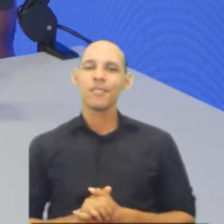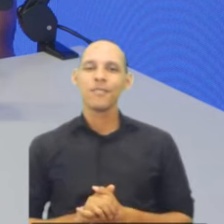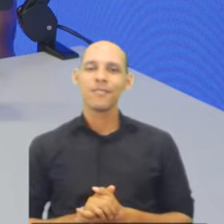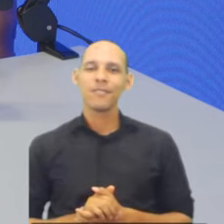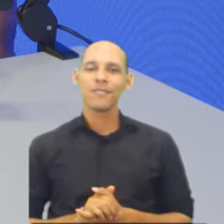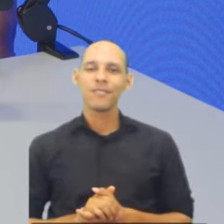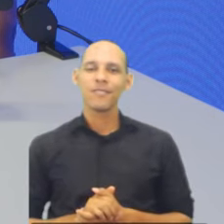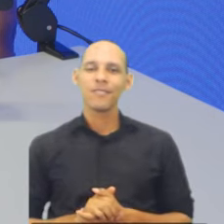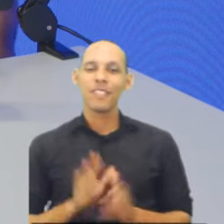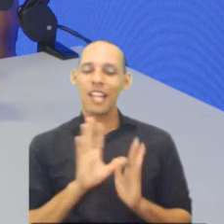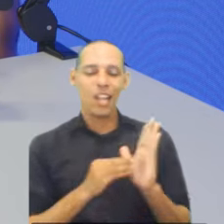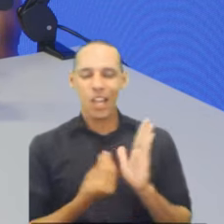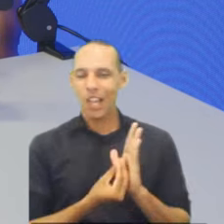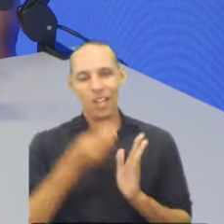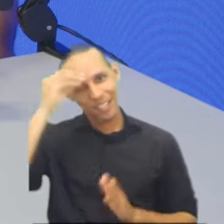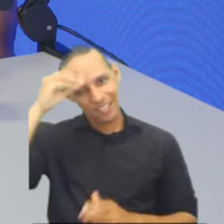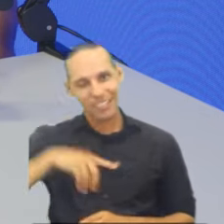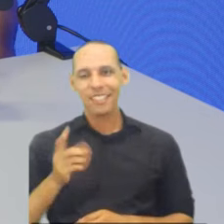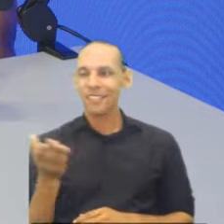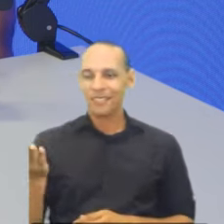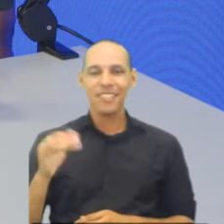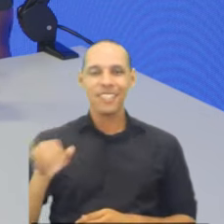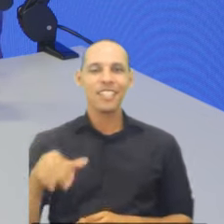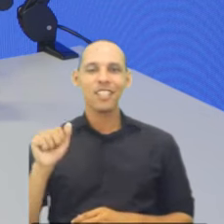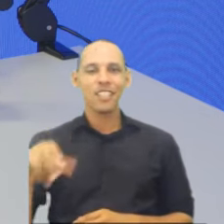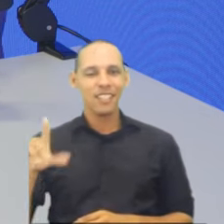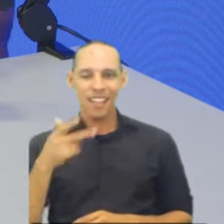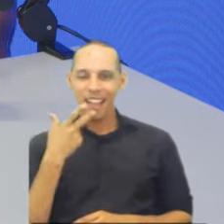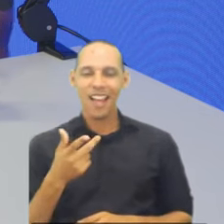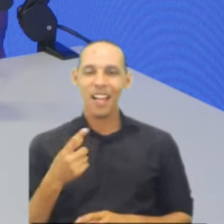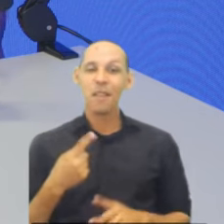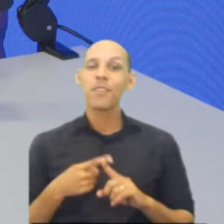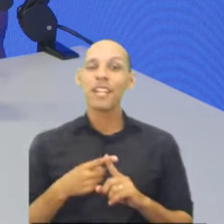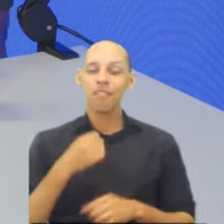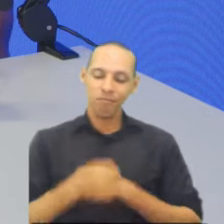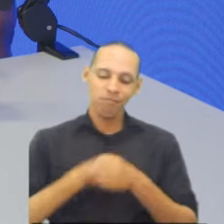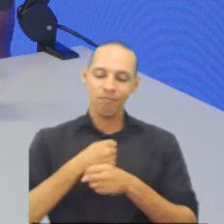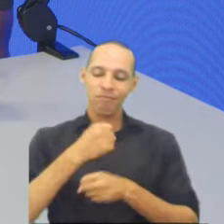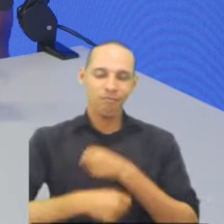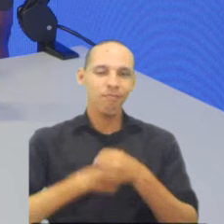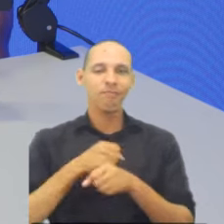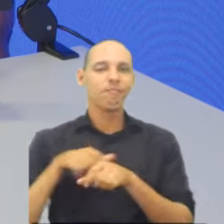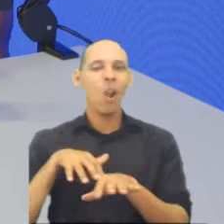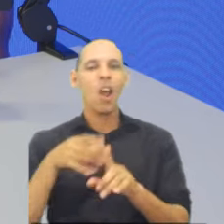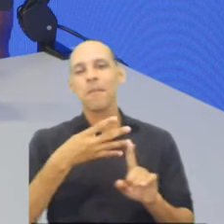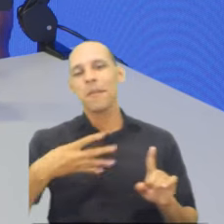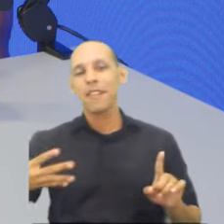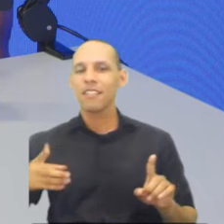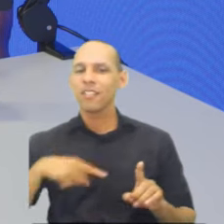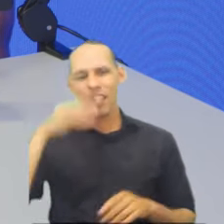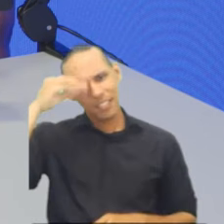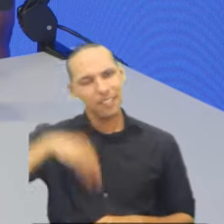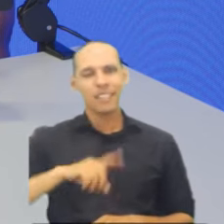né Não desistimos no quilombo Como diz disse a a janda Não desistimos Porque todo ano estamos lá na parada Não